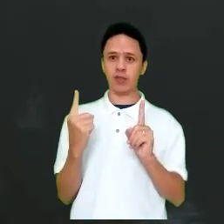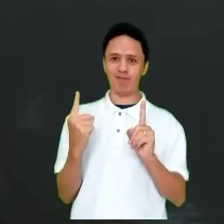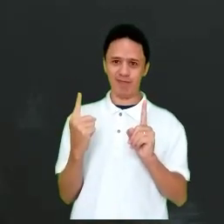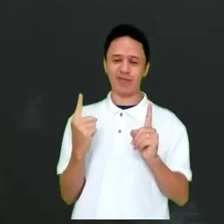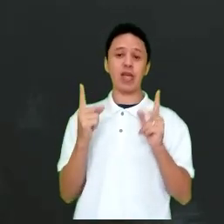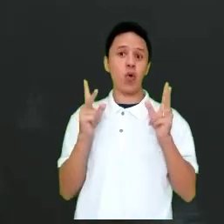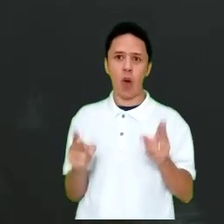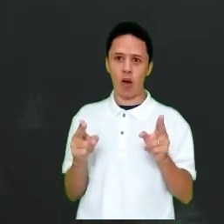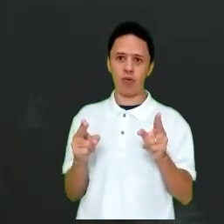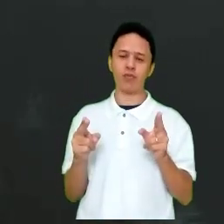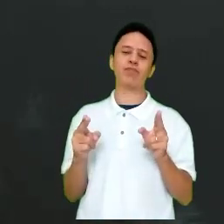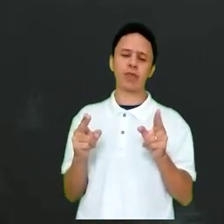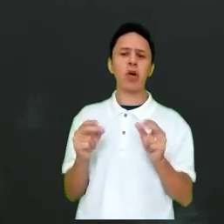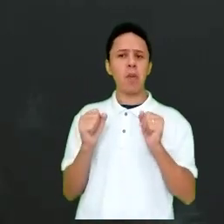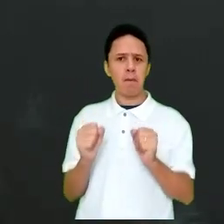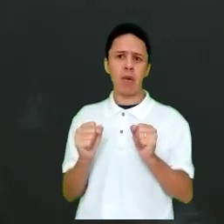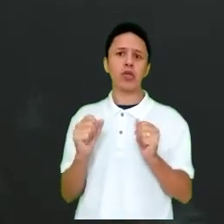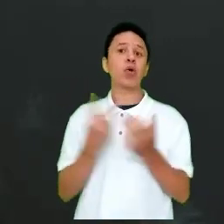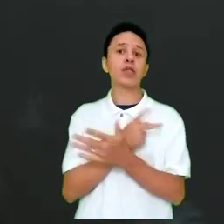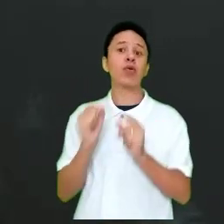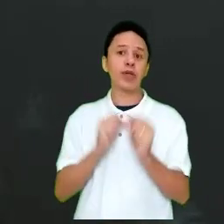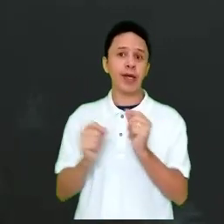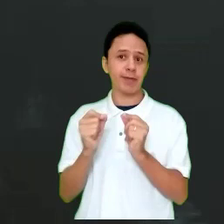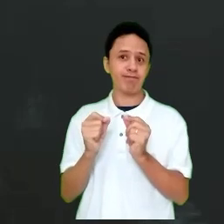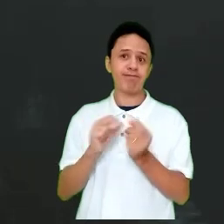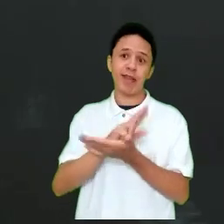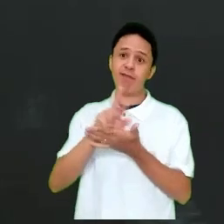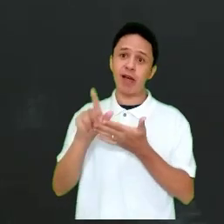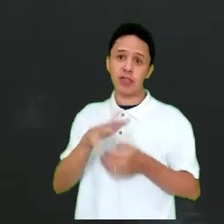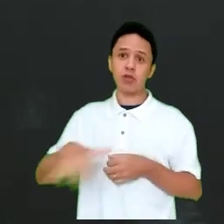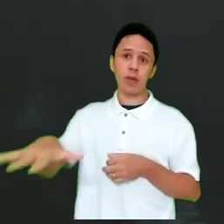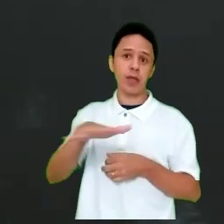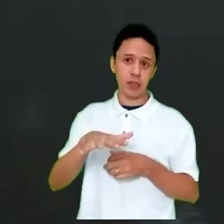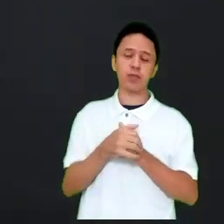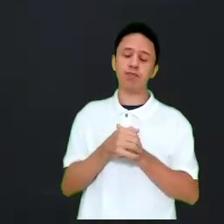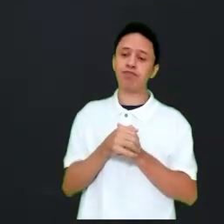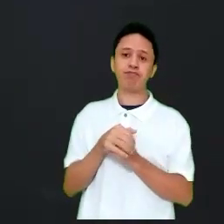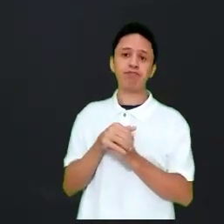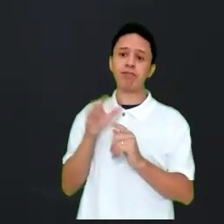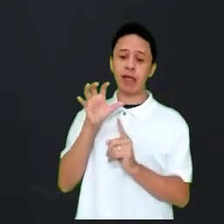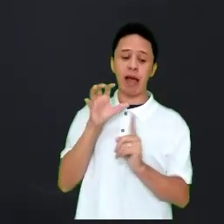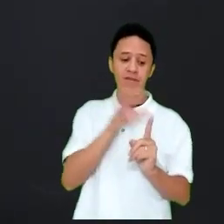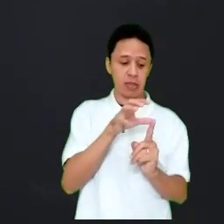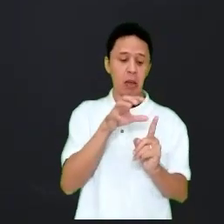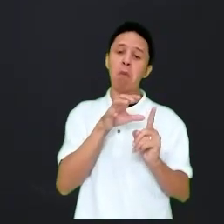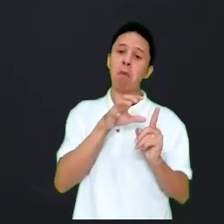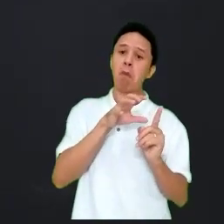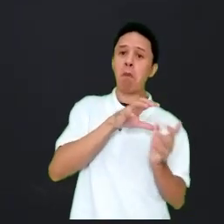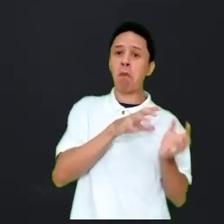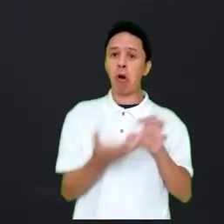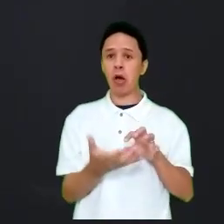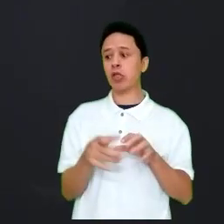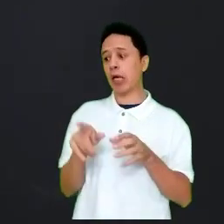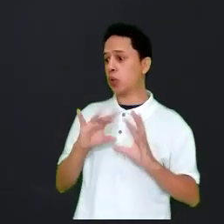muito iguais. Seres muito iguais podem estar sujeitos às variações do ambiente. O que afeta e leva à morte de um,